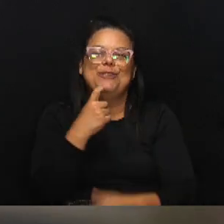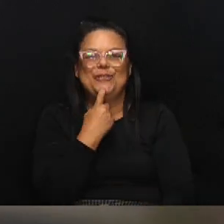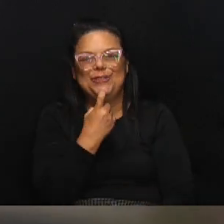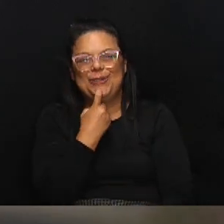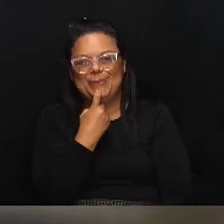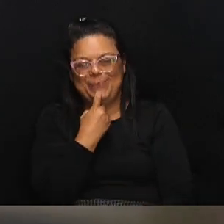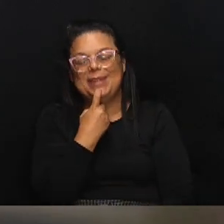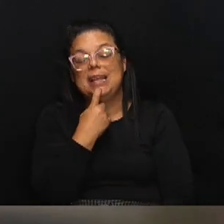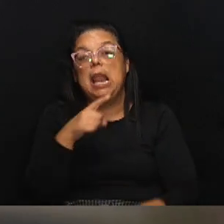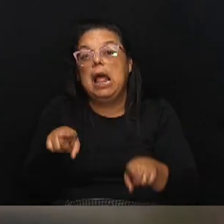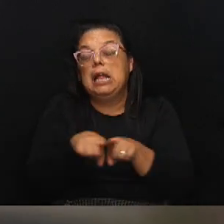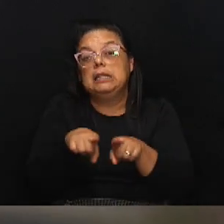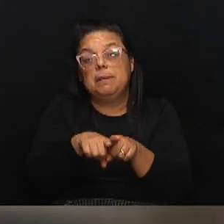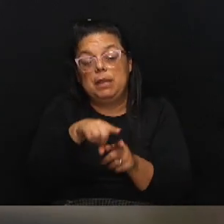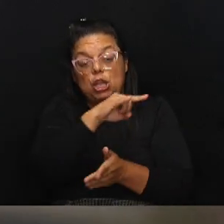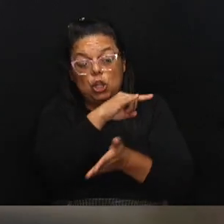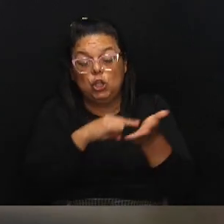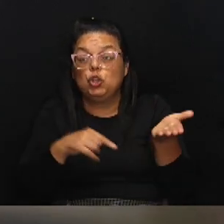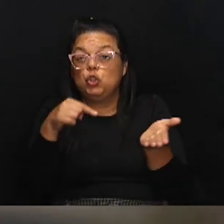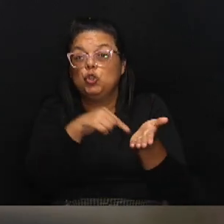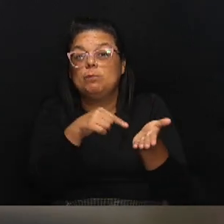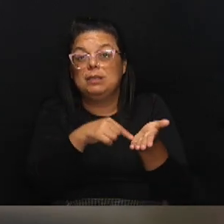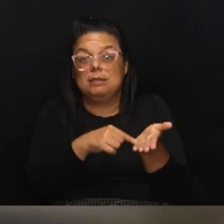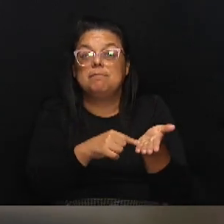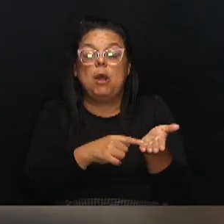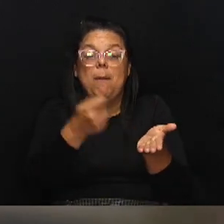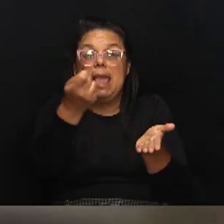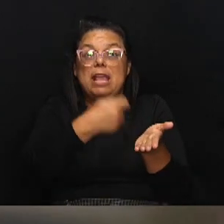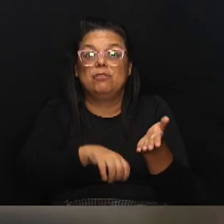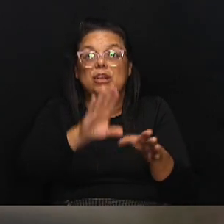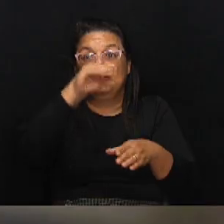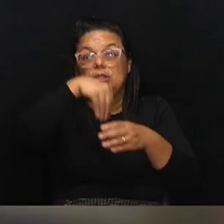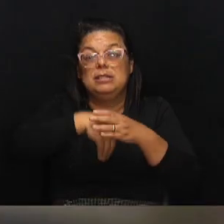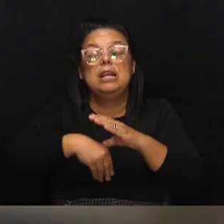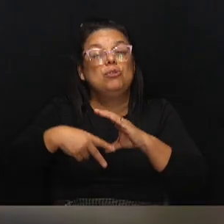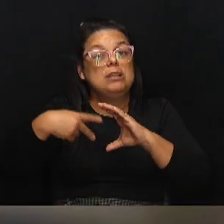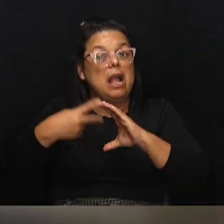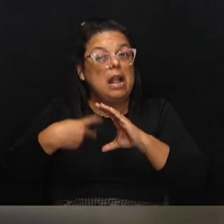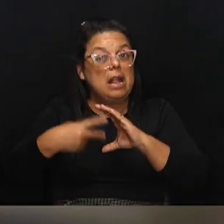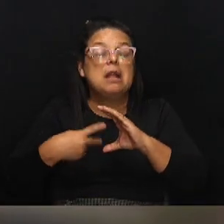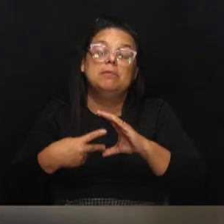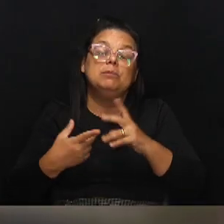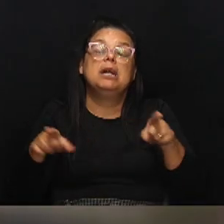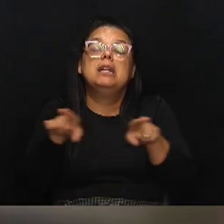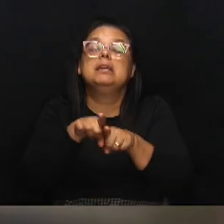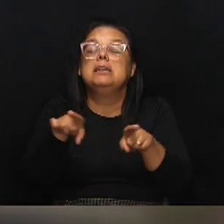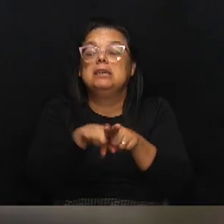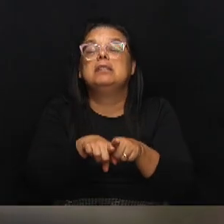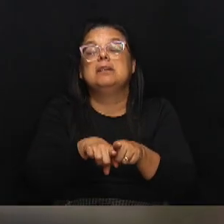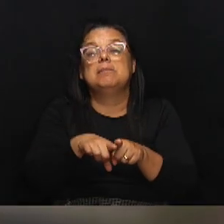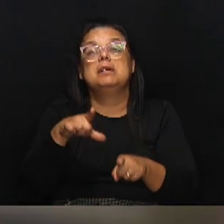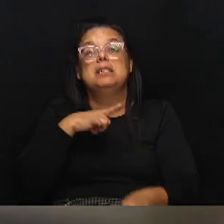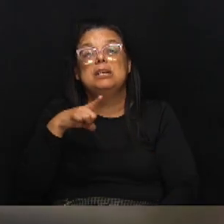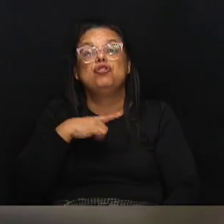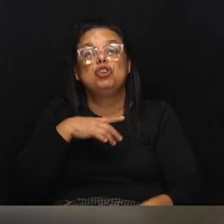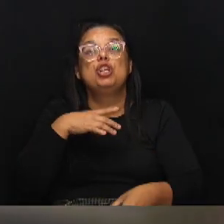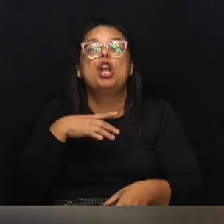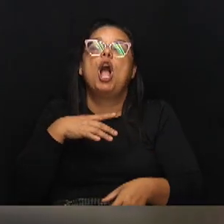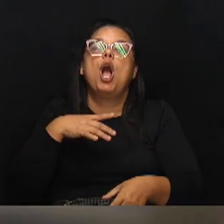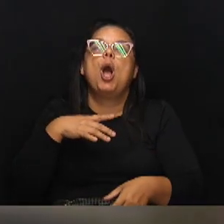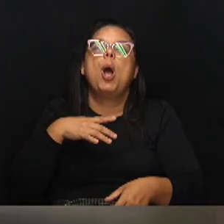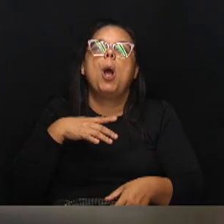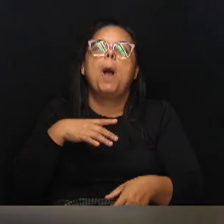de documentos registrados na Câmara Municipal, que à época exercia o poder de executivo